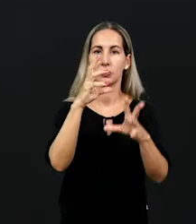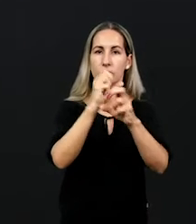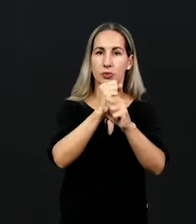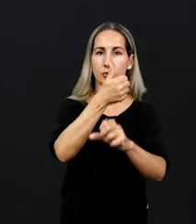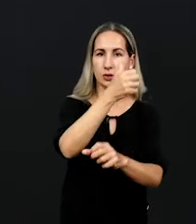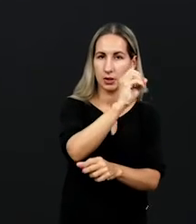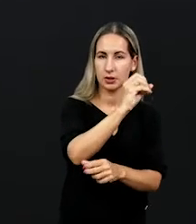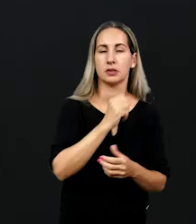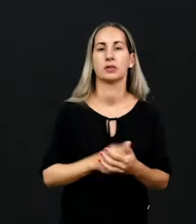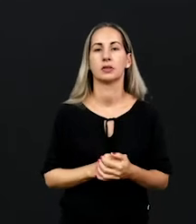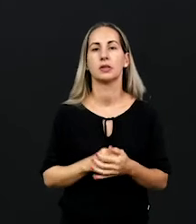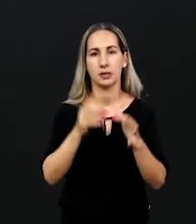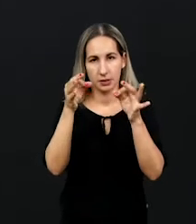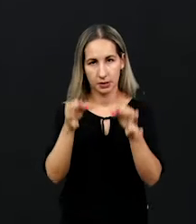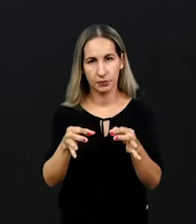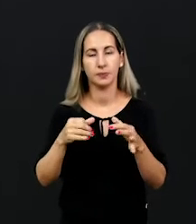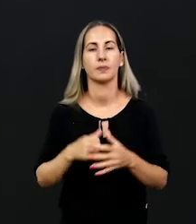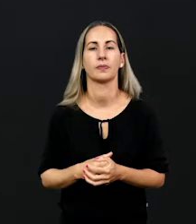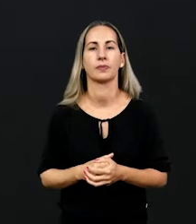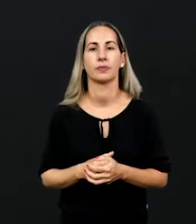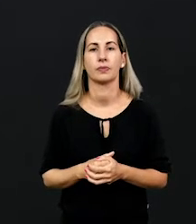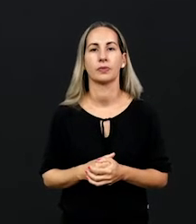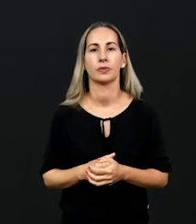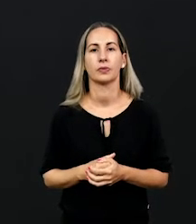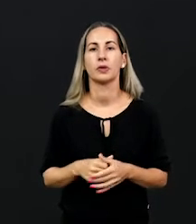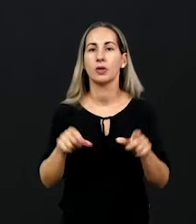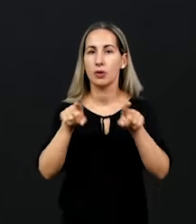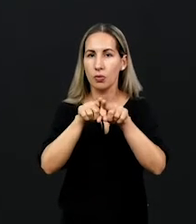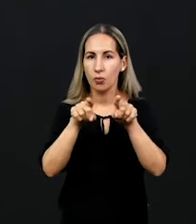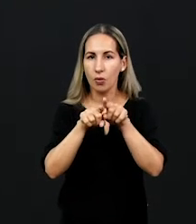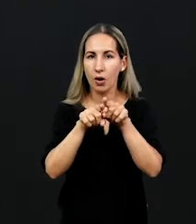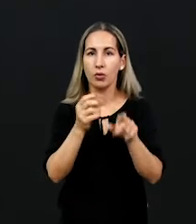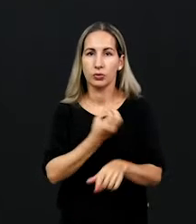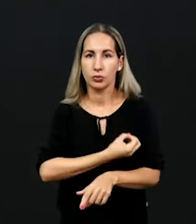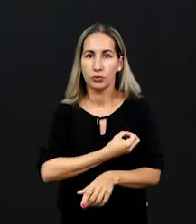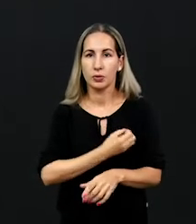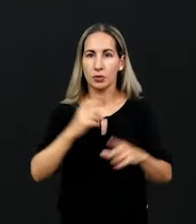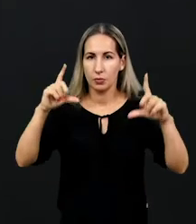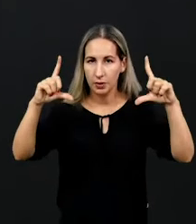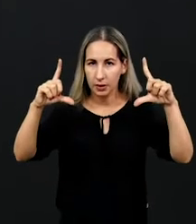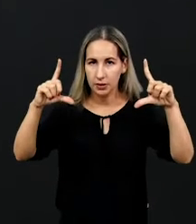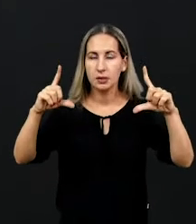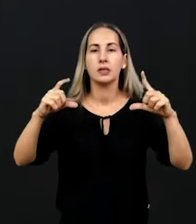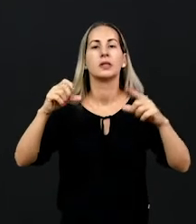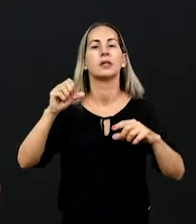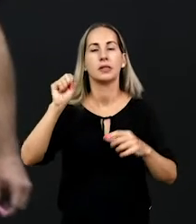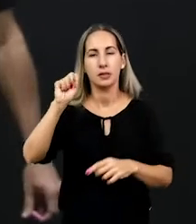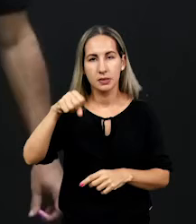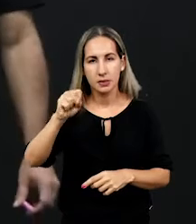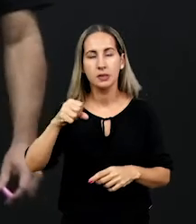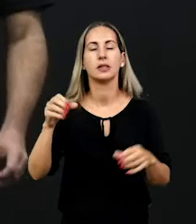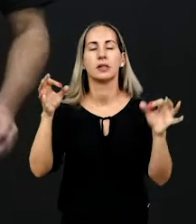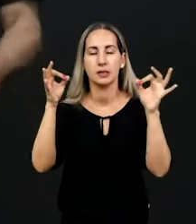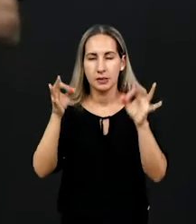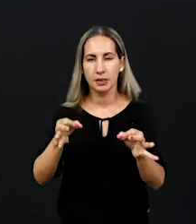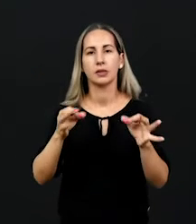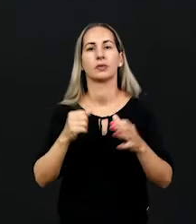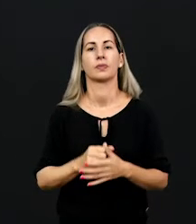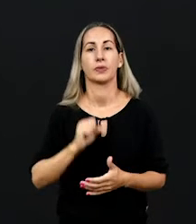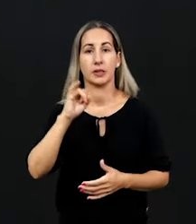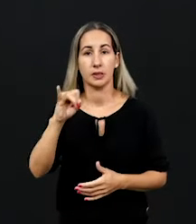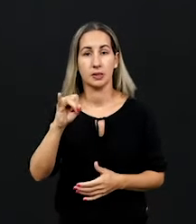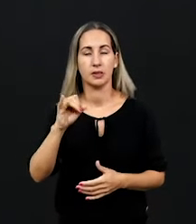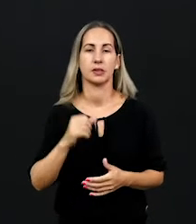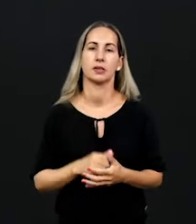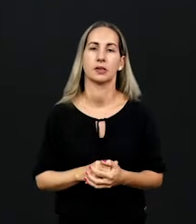5, 10. Perfeito? Deu o mesmo valor que está nos parênteses? Deu. Então o conjunto está correto. Se